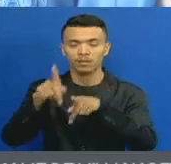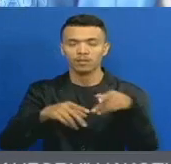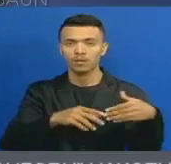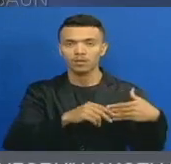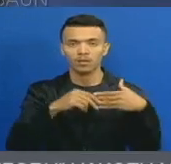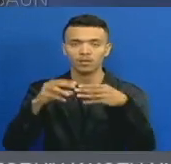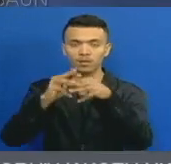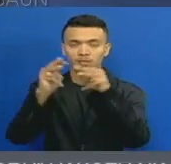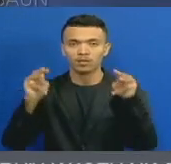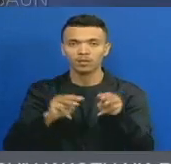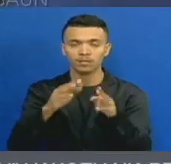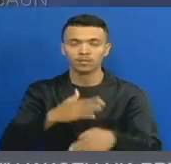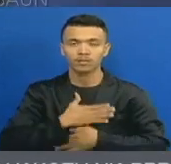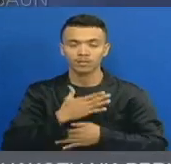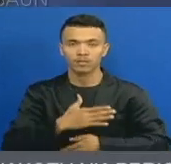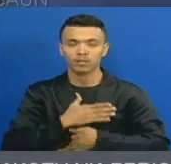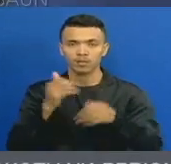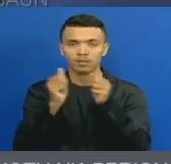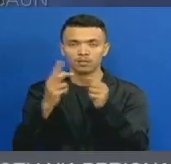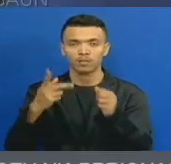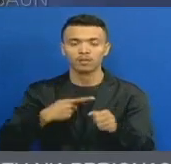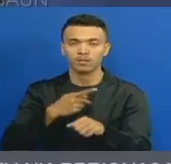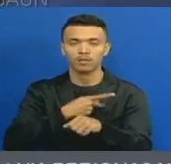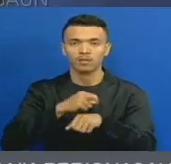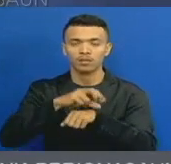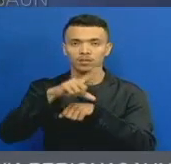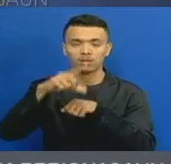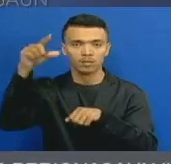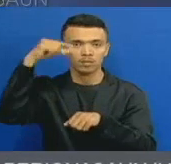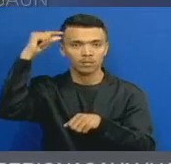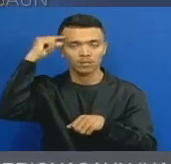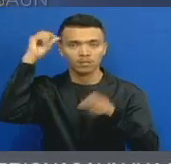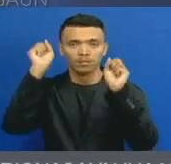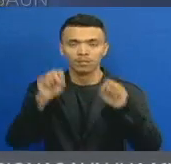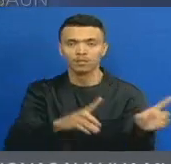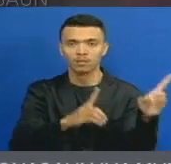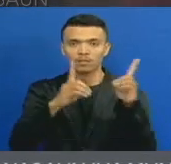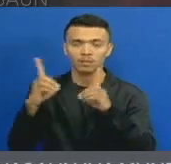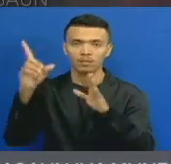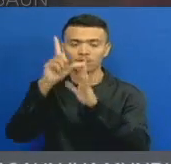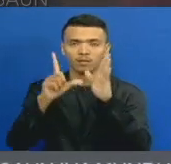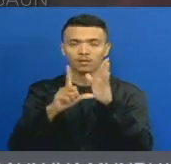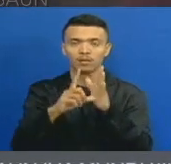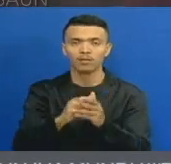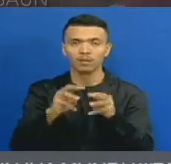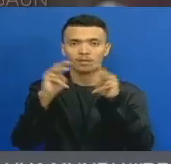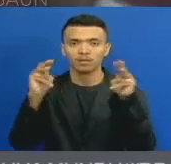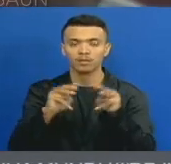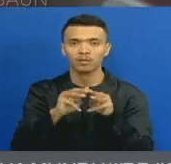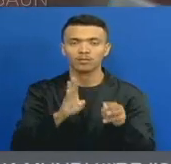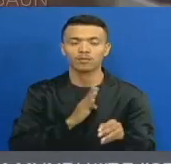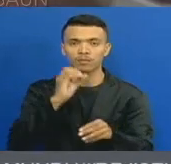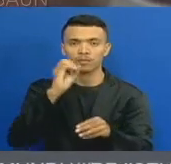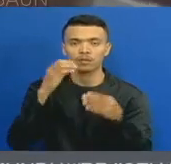município, aprecia o Parlamento Nacional, no governo Bele Ramoso, ou na lei. Banda música local e município, Bobonaro,